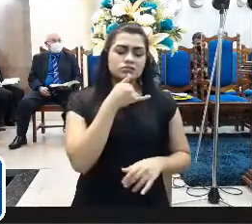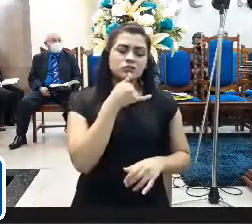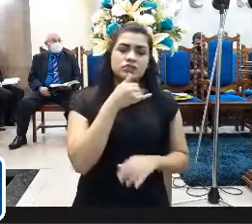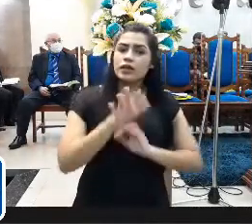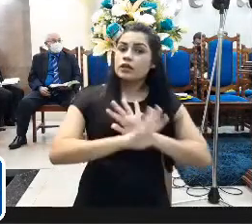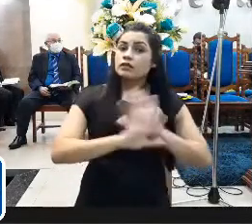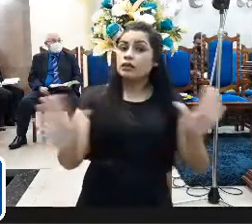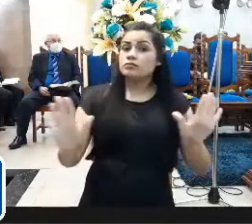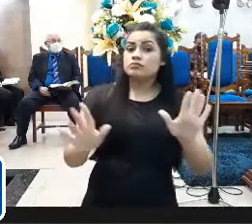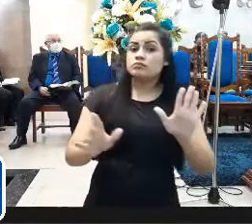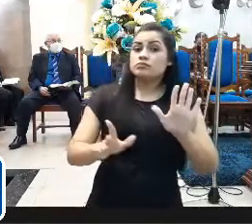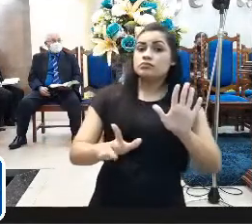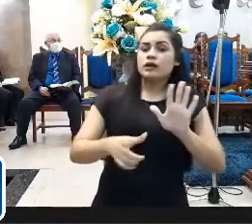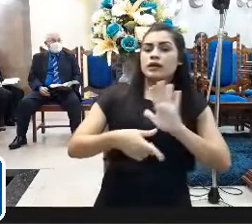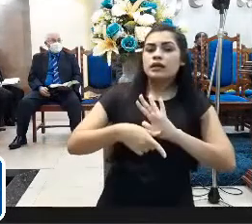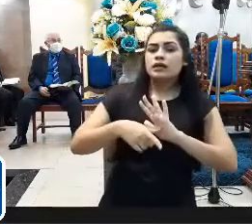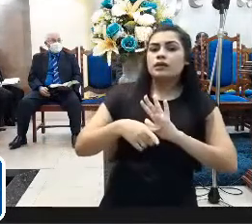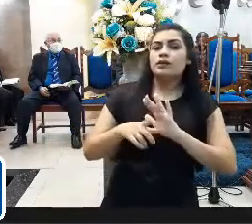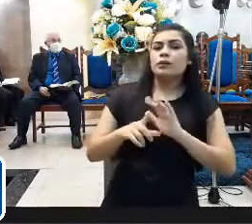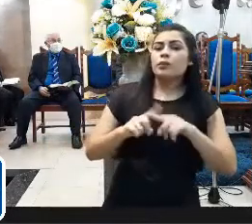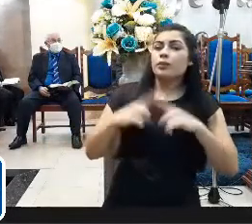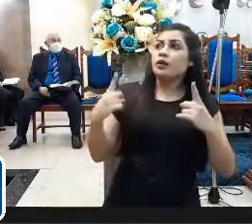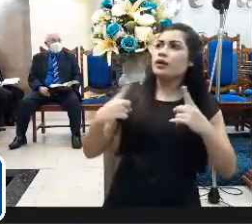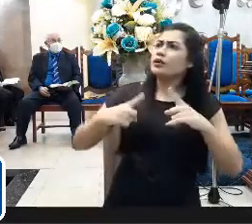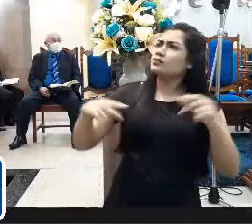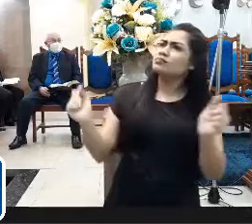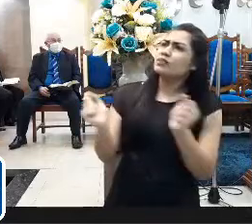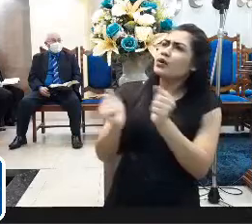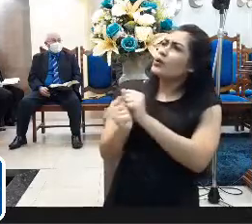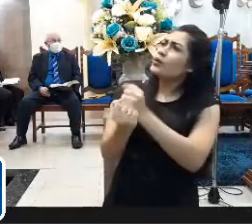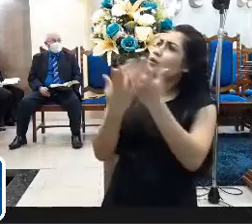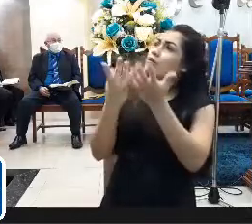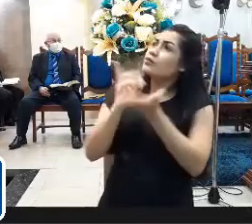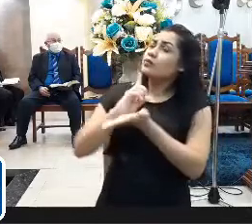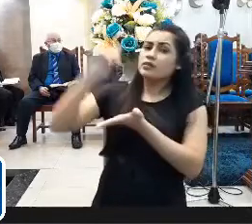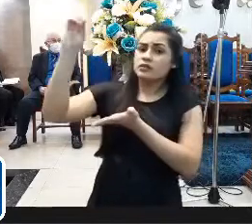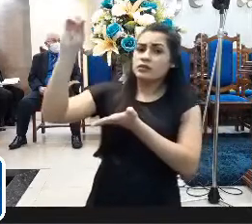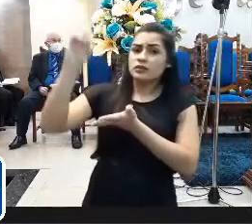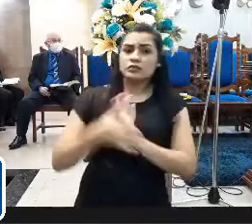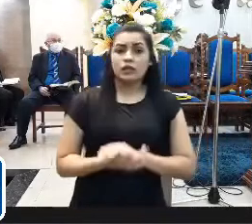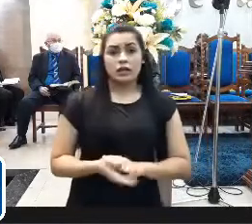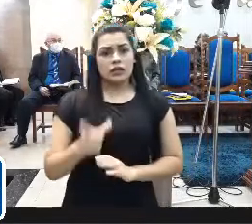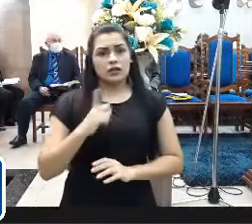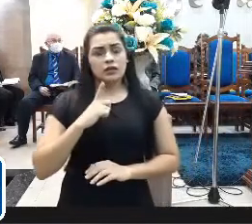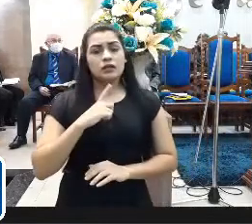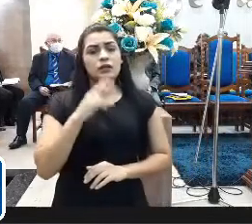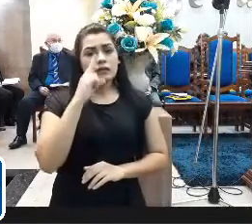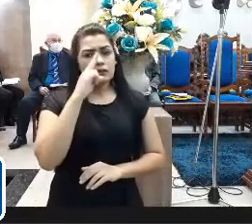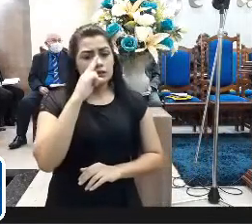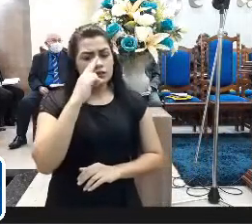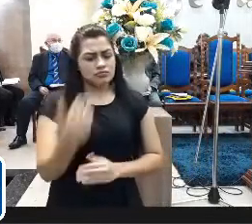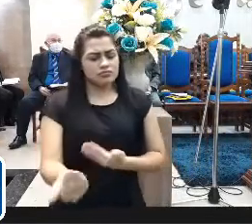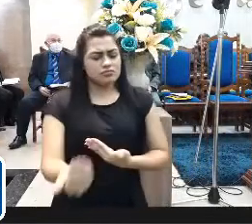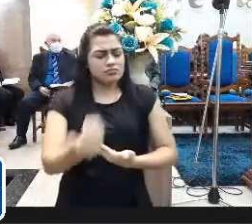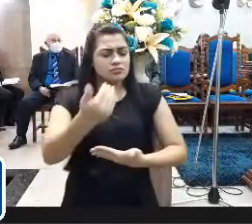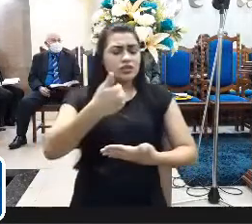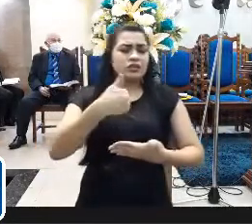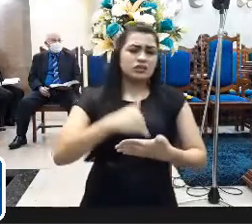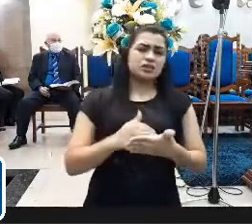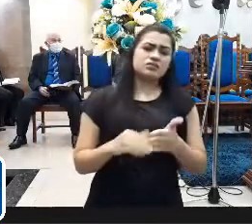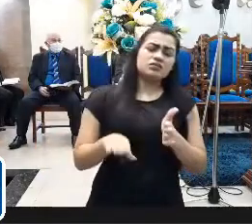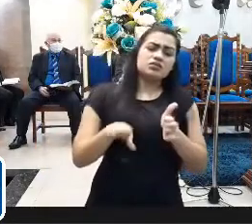a Deus. Tem crente que chegou aqui triste porque está passando na prova e vai sair dando glória a Deus.